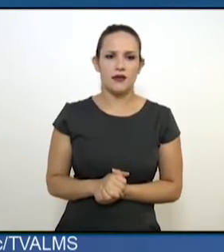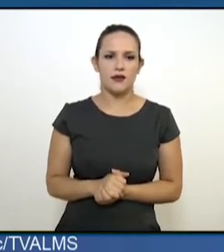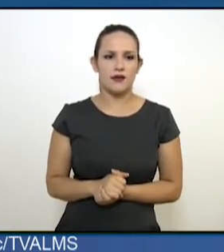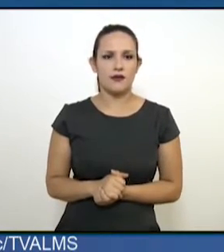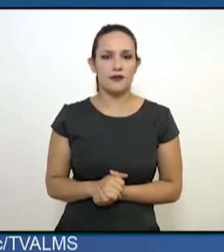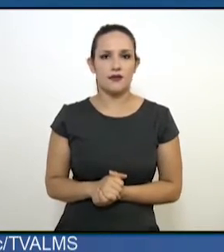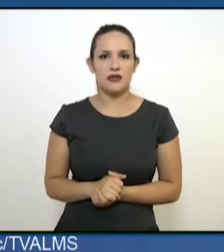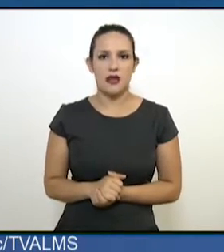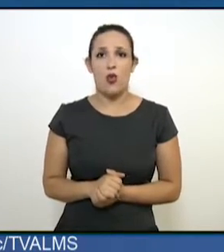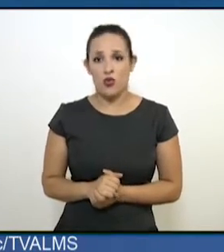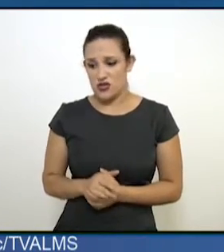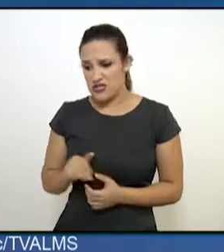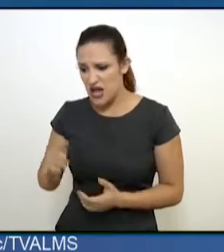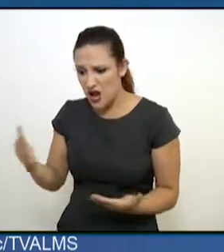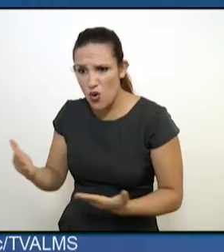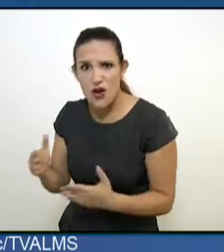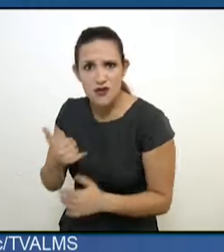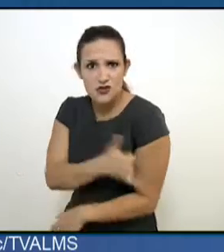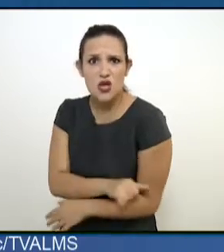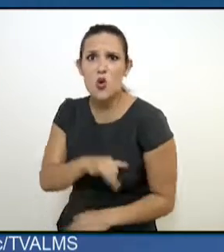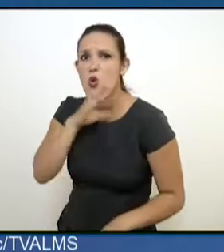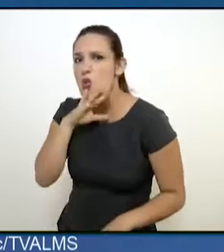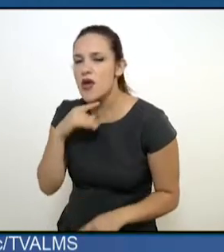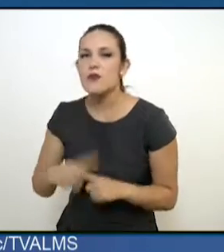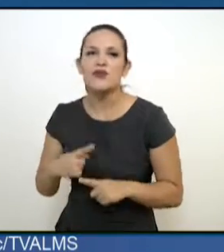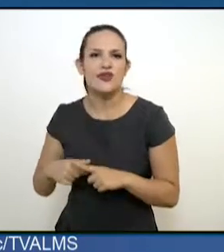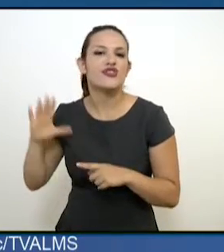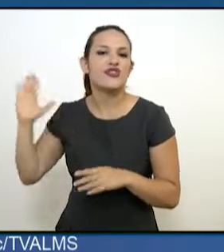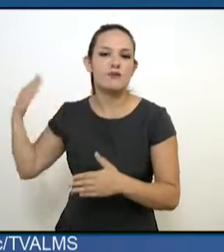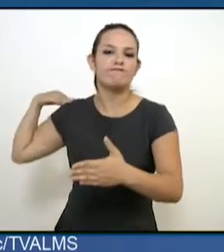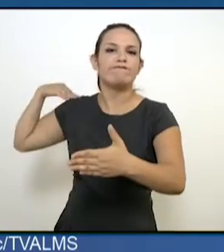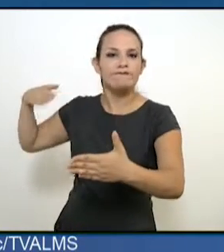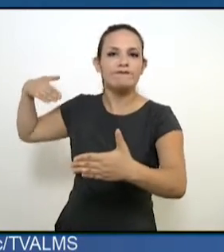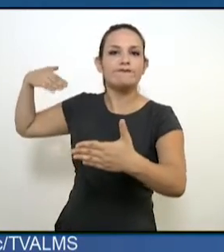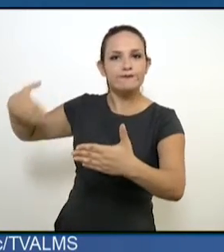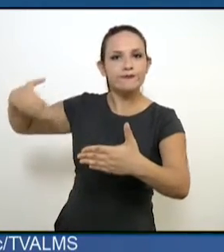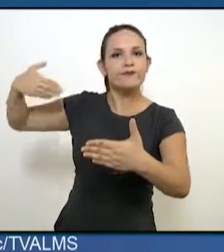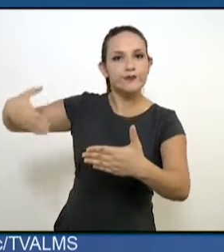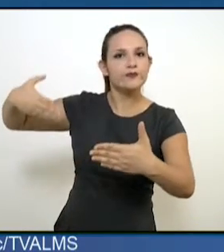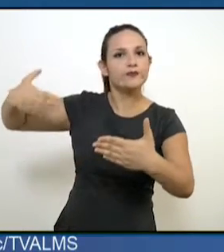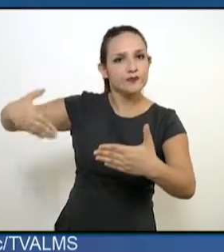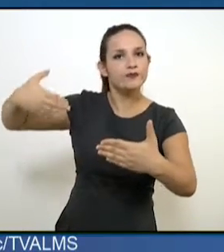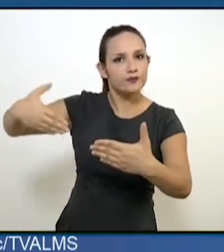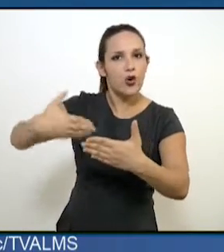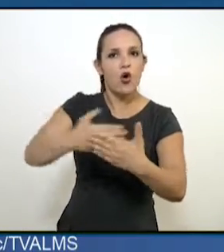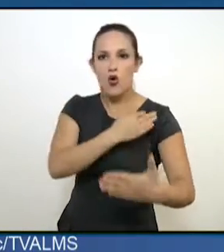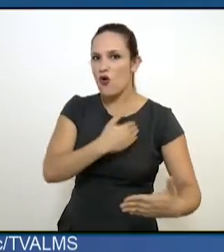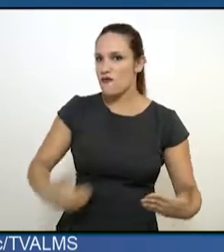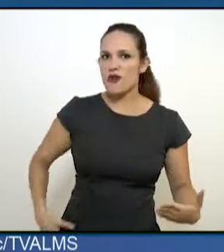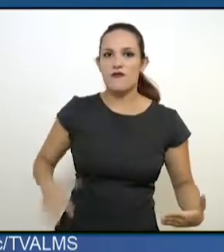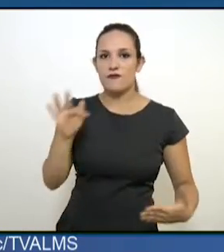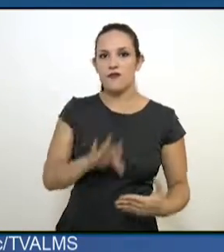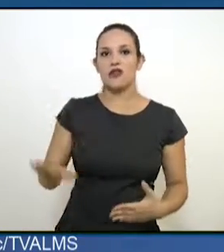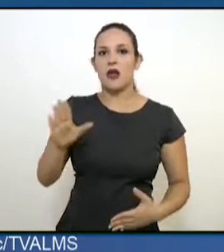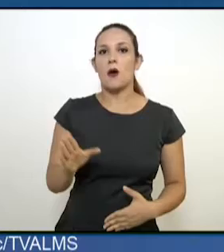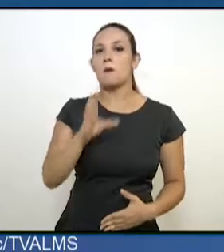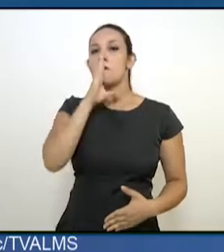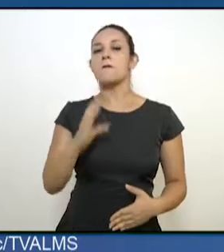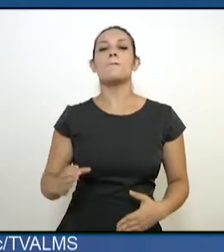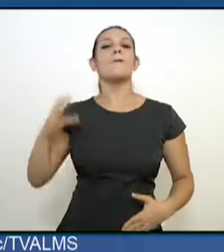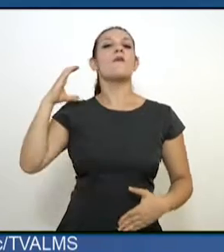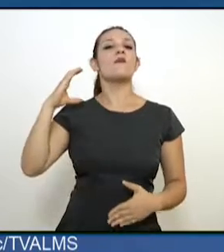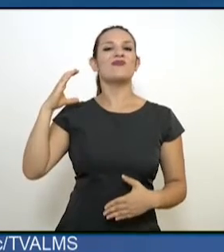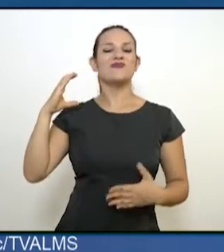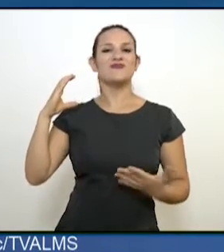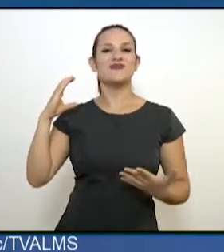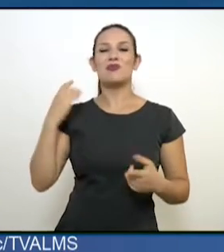por acaso. Isso é fruto de décadas de omissões dos governos federais no que tange à segurança pública. Da falta de